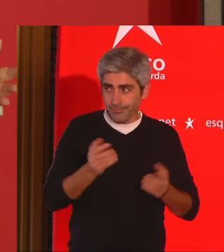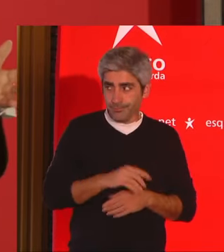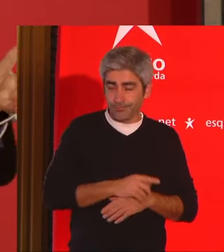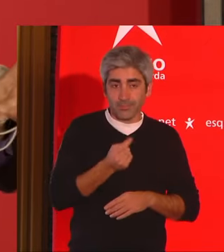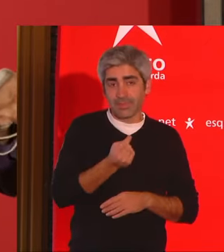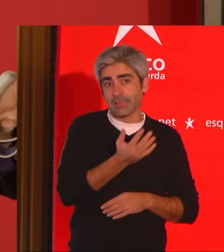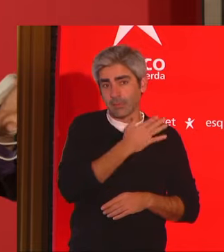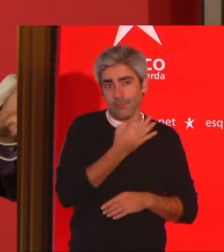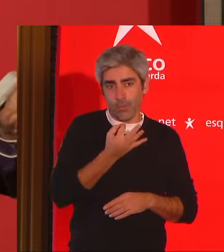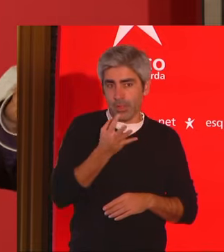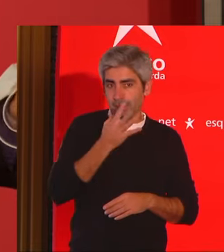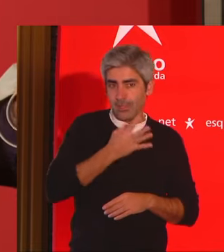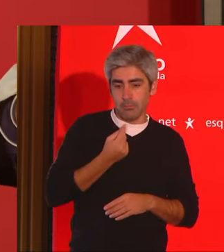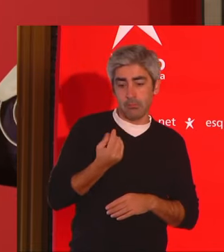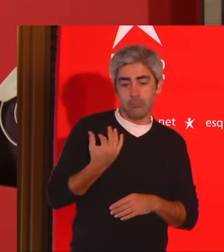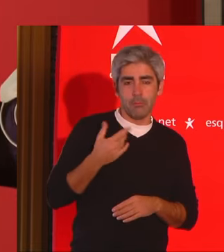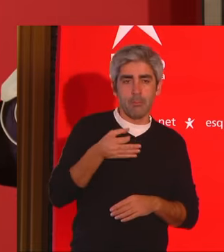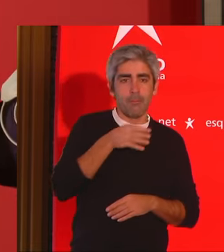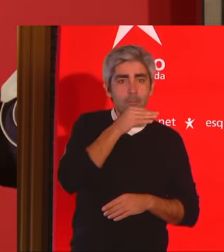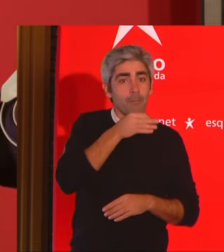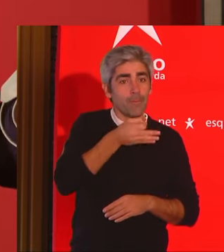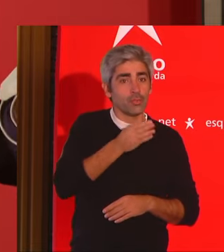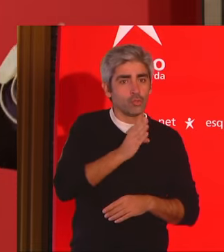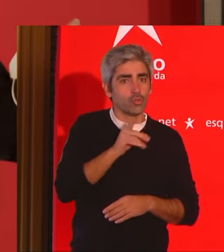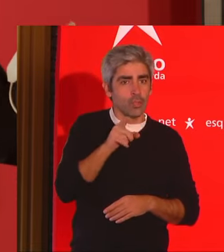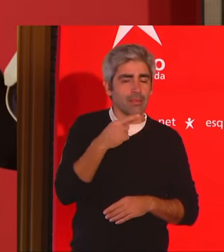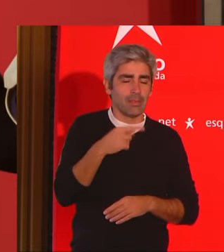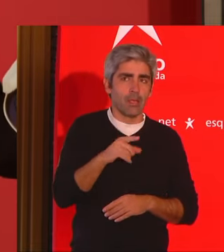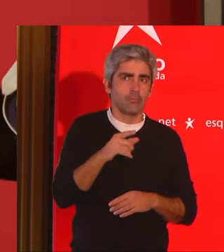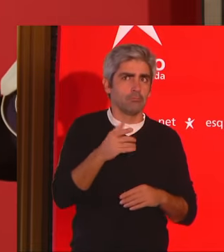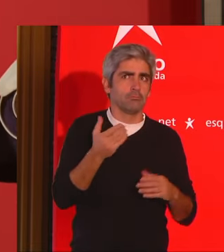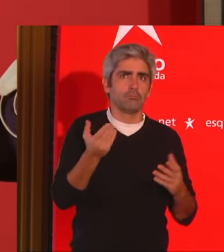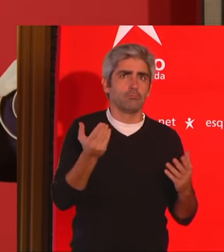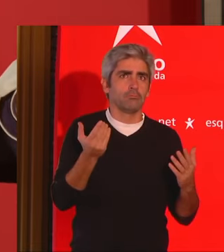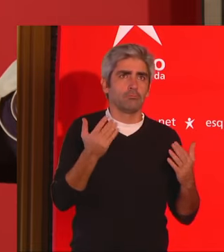Recentemente foi-me dito que a PJ tem menos